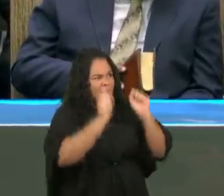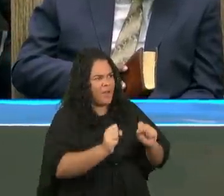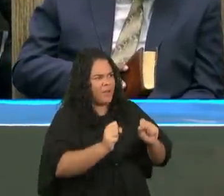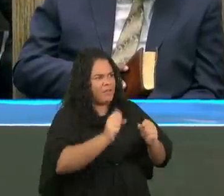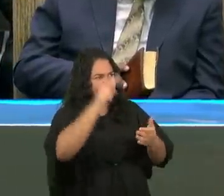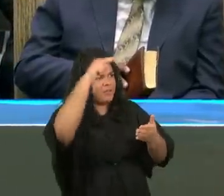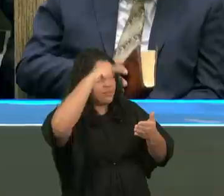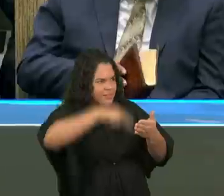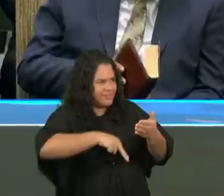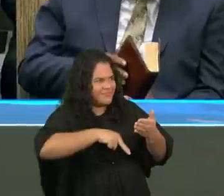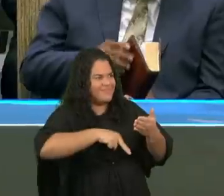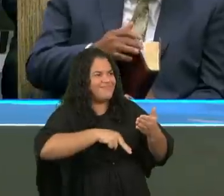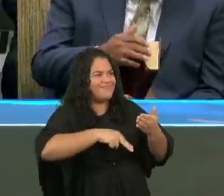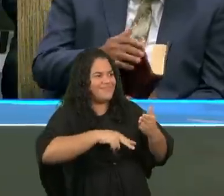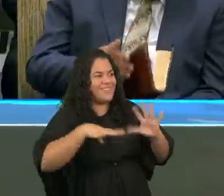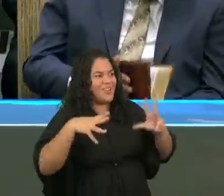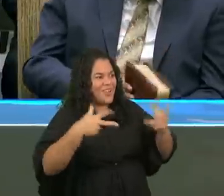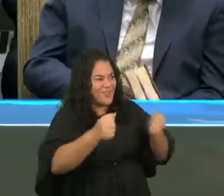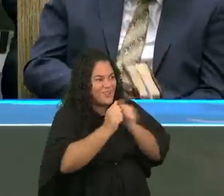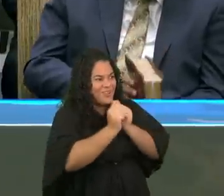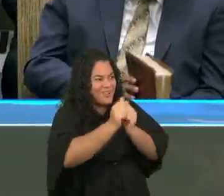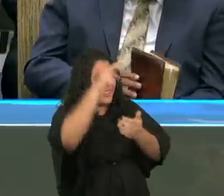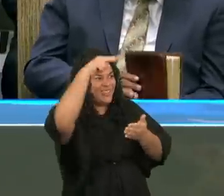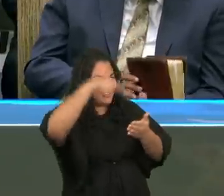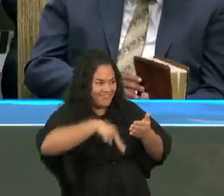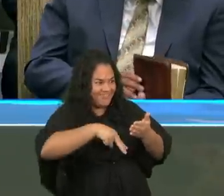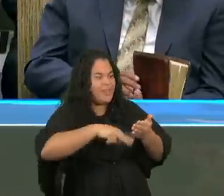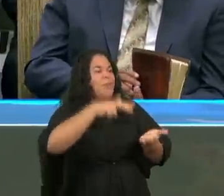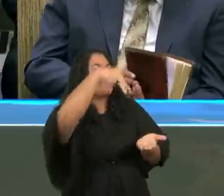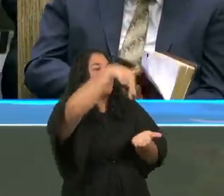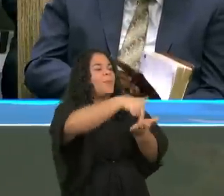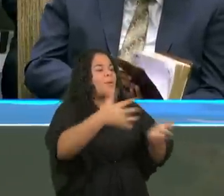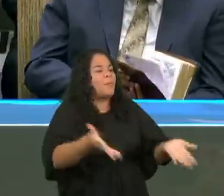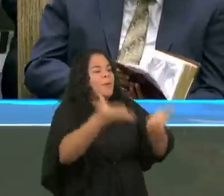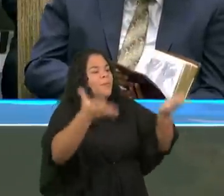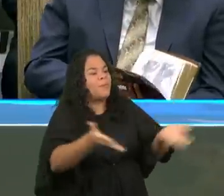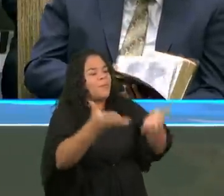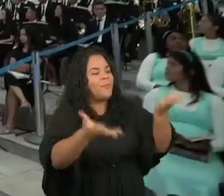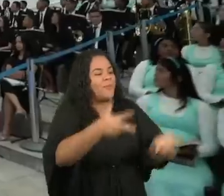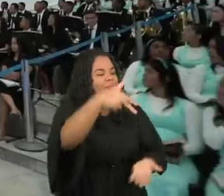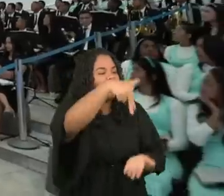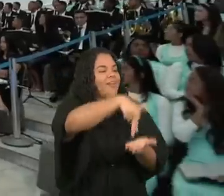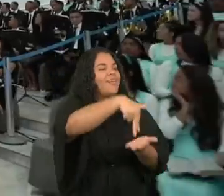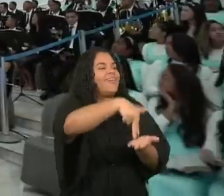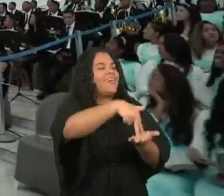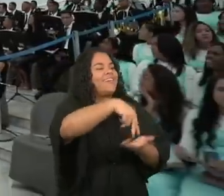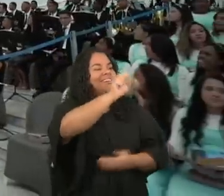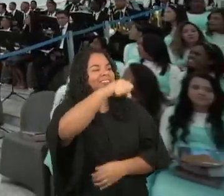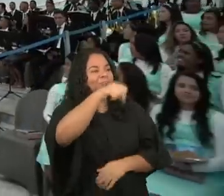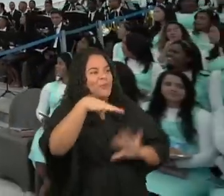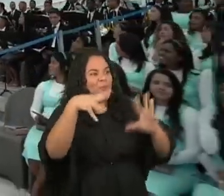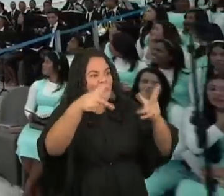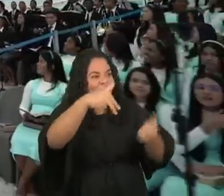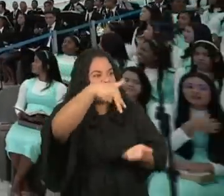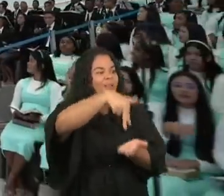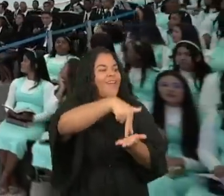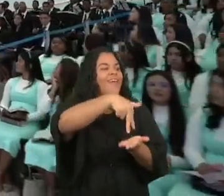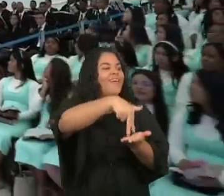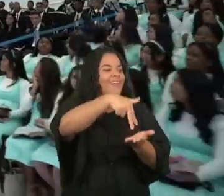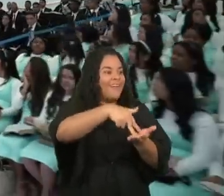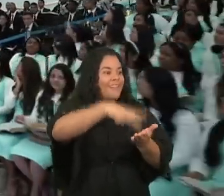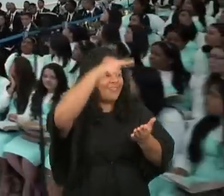1? Vamos ler juntos? 1, 2, 3? Todo mundo em pé? Todo mundo em pé? Isso, todo mundo em pé. Vamos